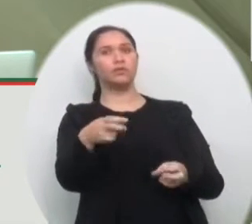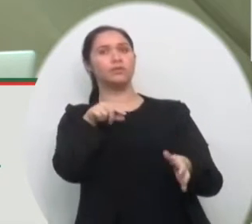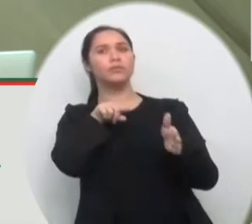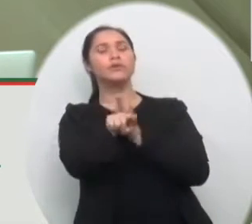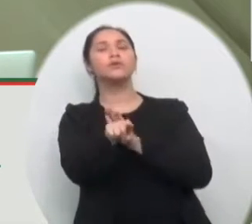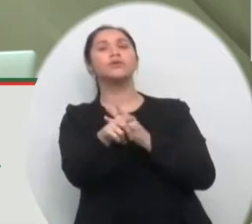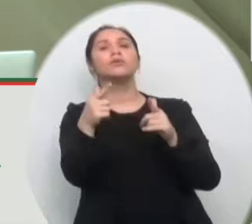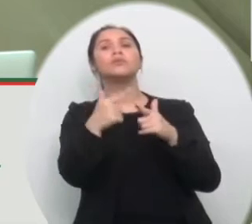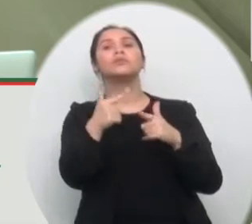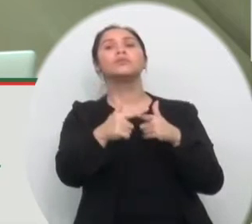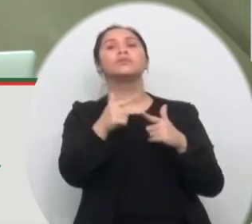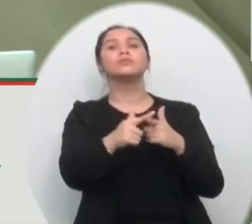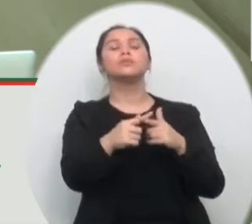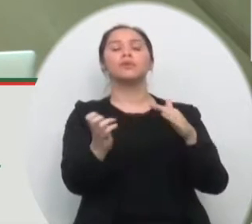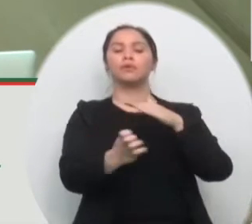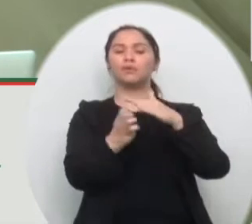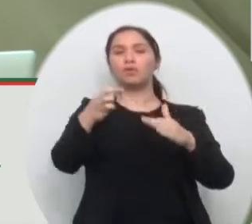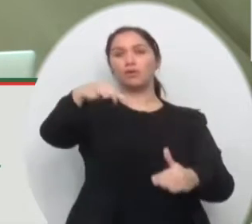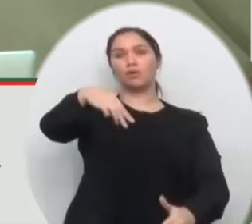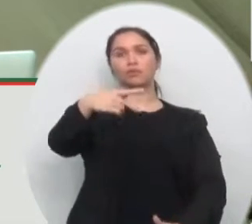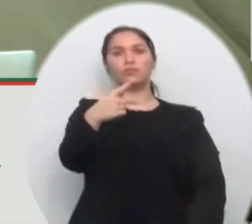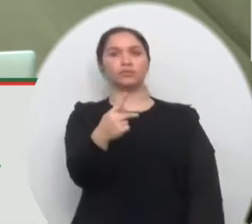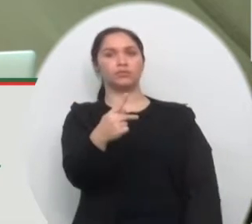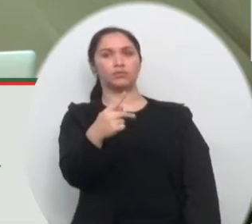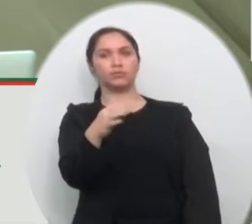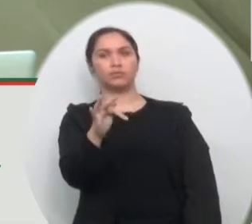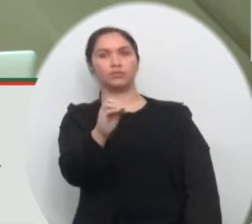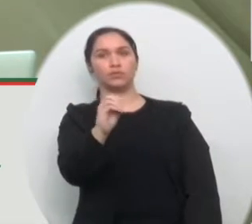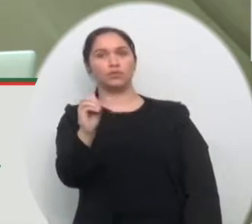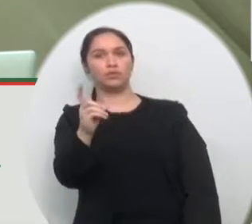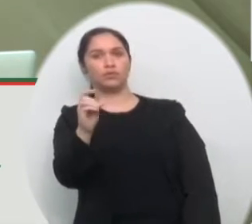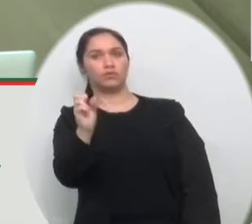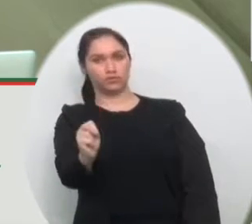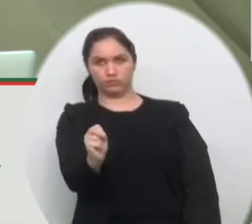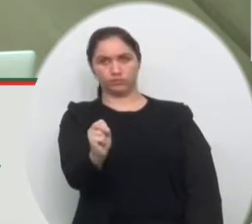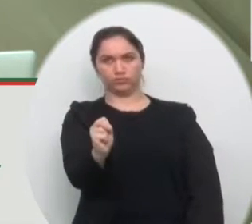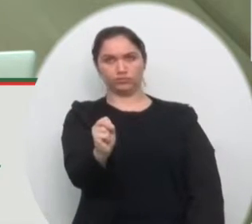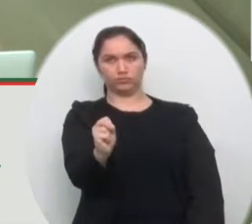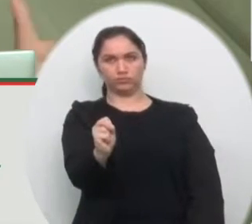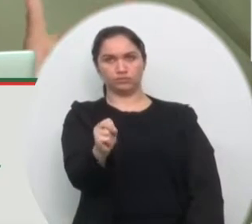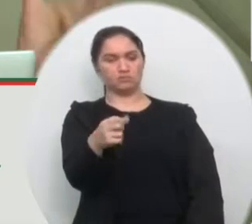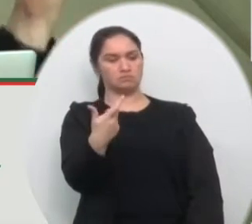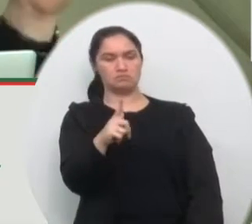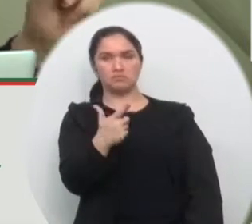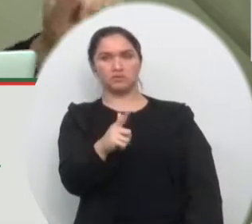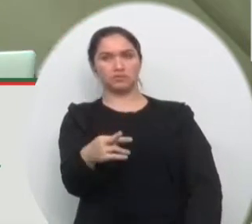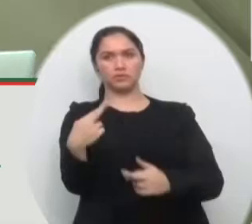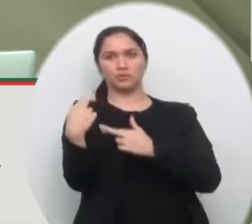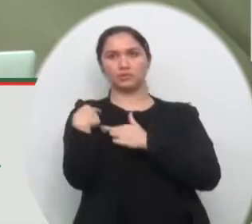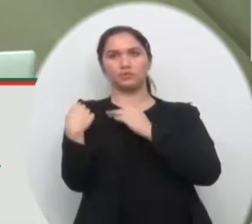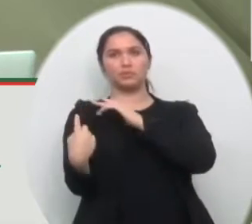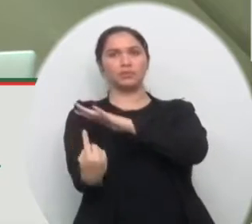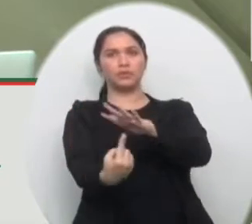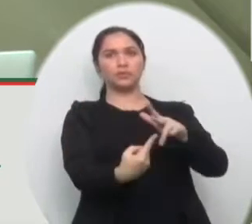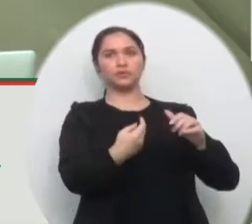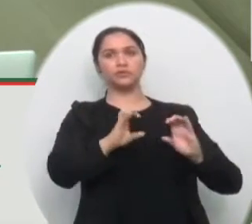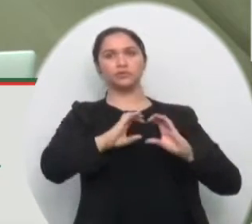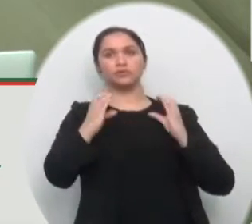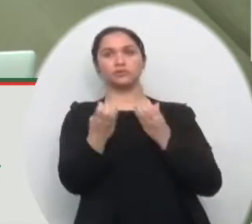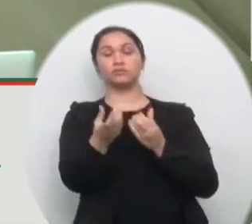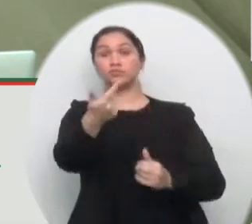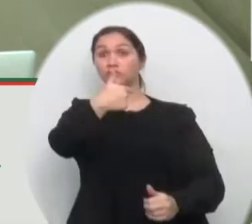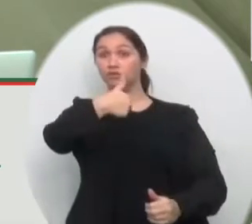com o prefeito, tá? Porque eles já foram atuados. Já, a gente foi tão gente boa que a gente conseguiu levantar um embargo,